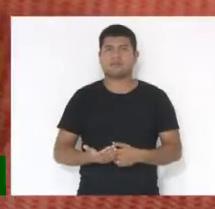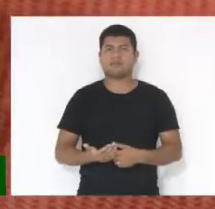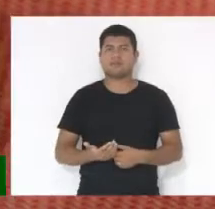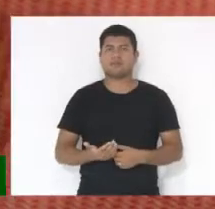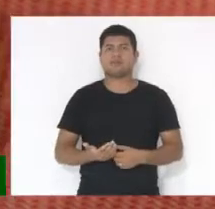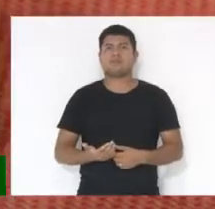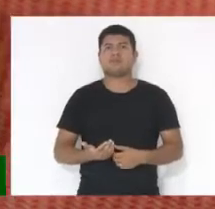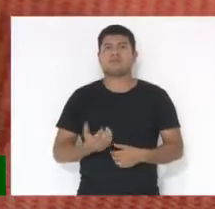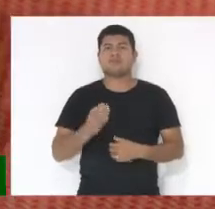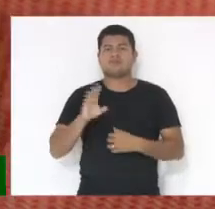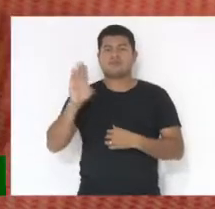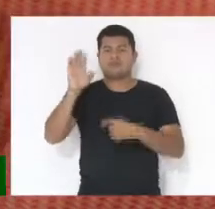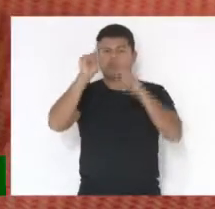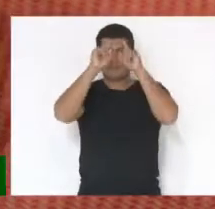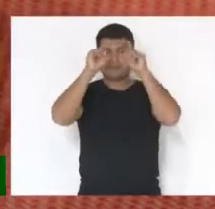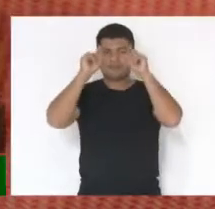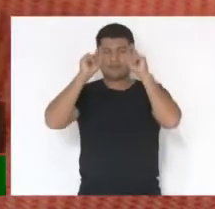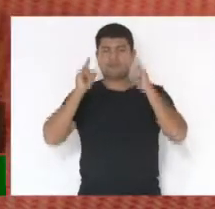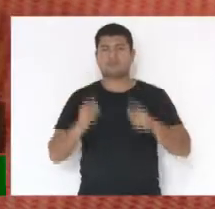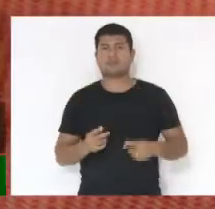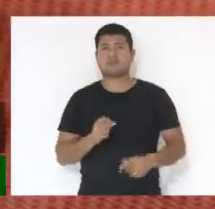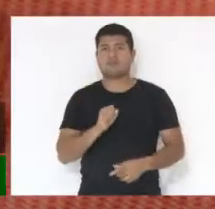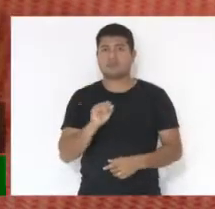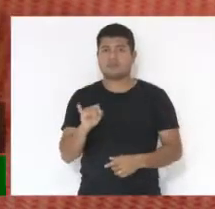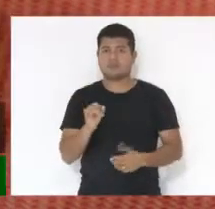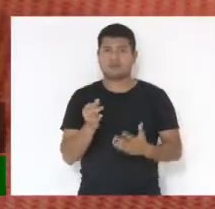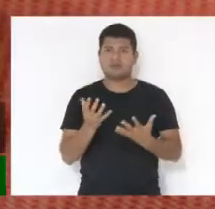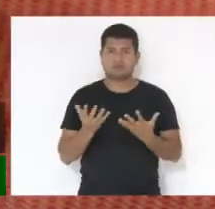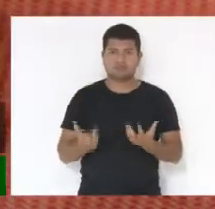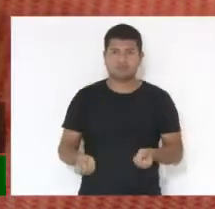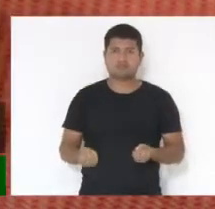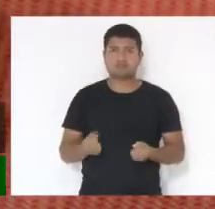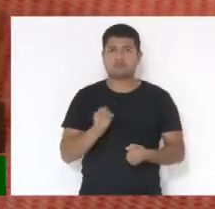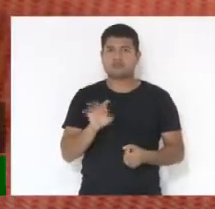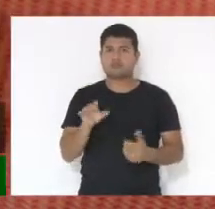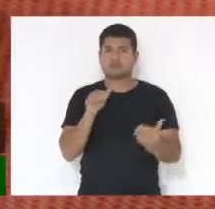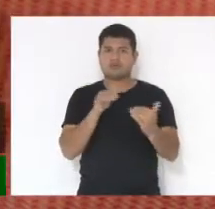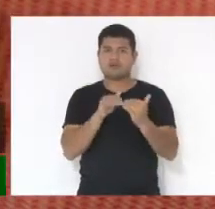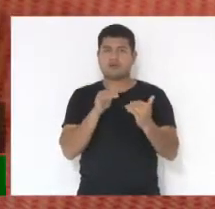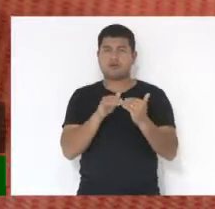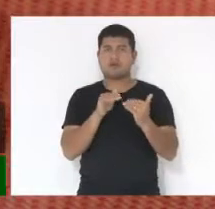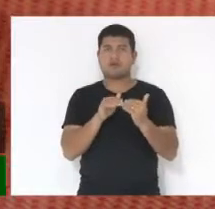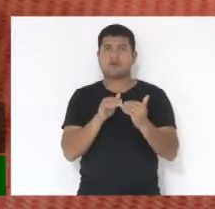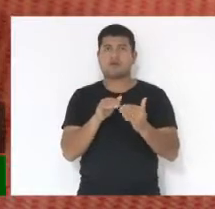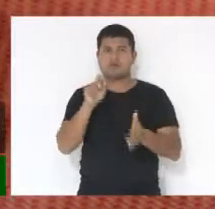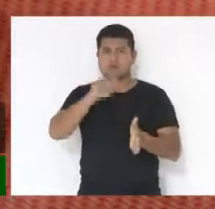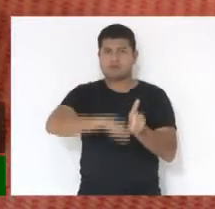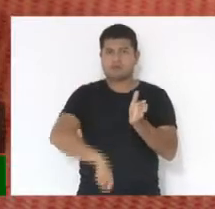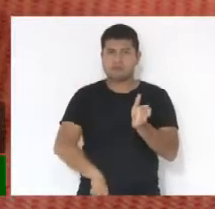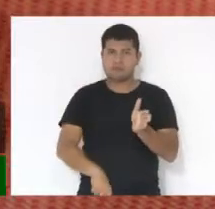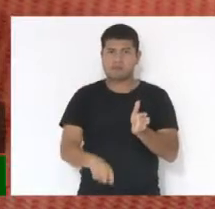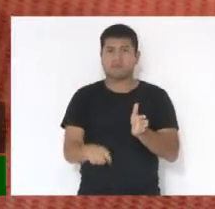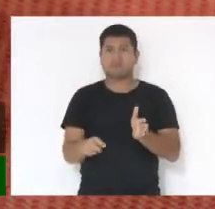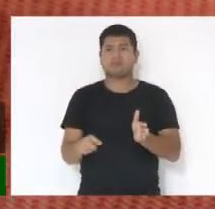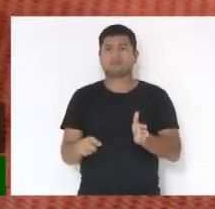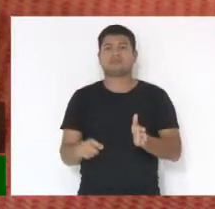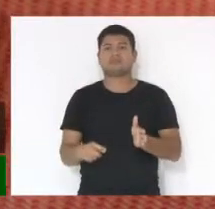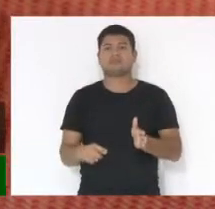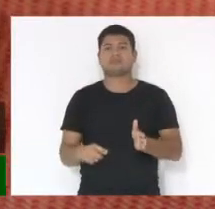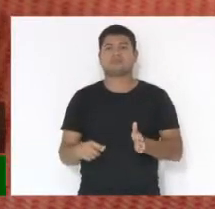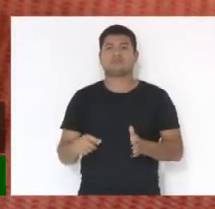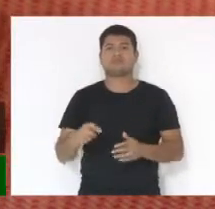permitir, não só para concordar com a deferência de assinatura, mas quem sabe